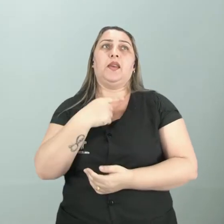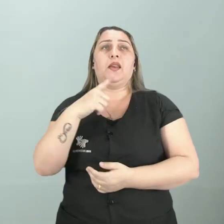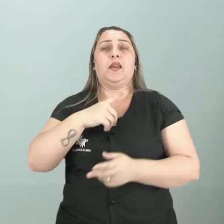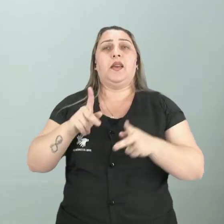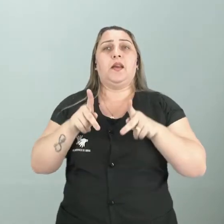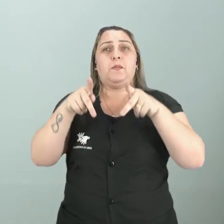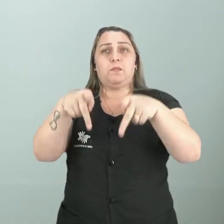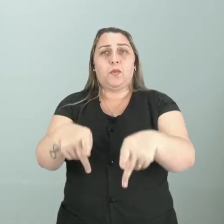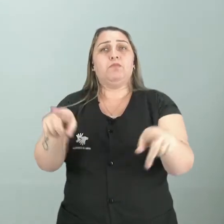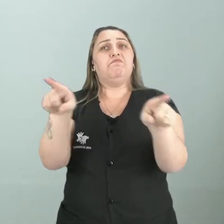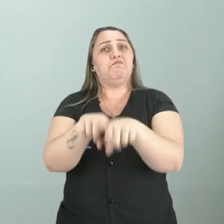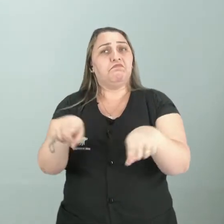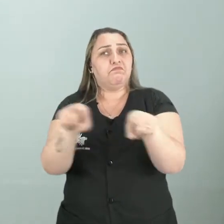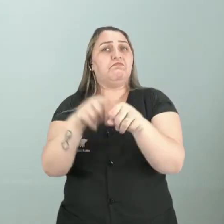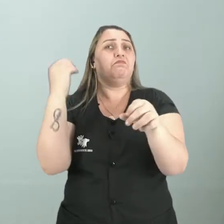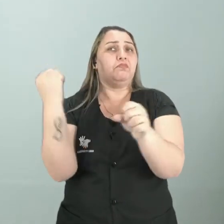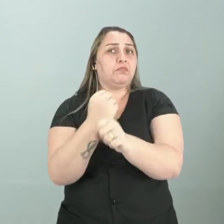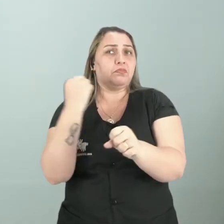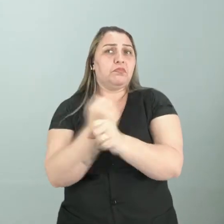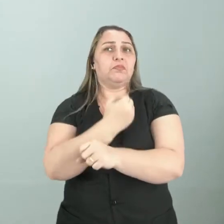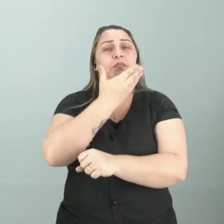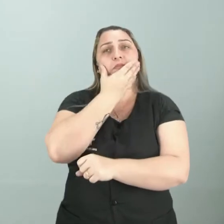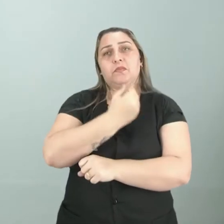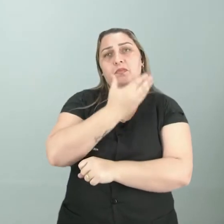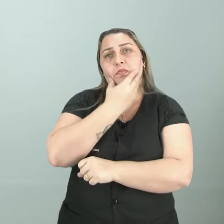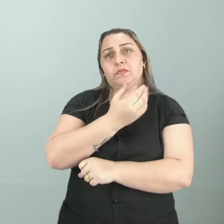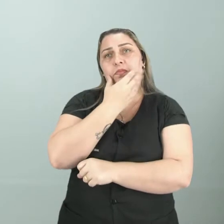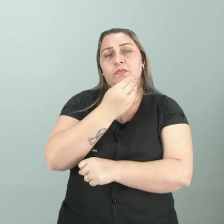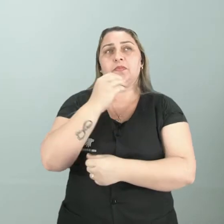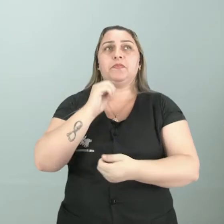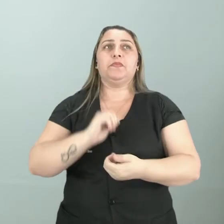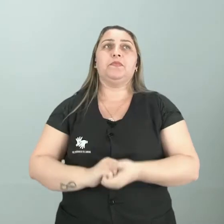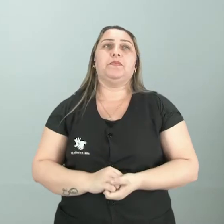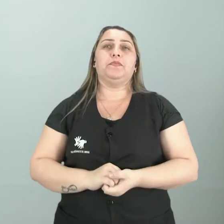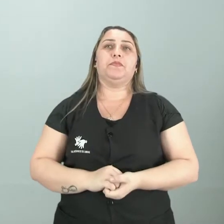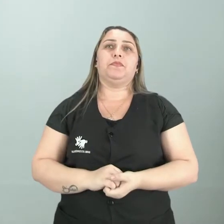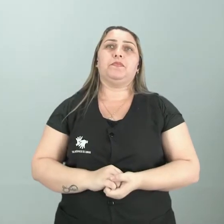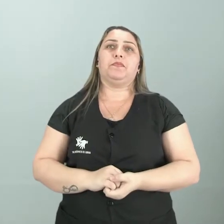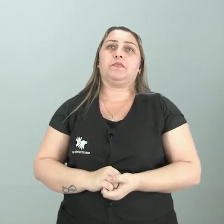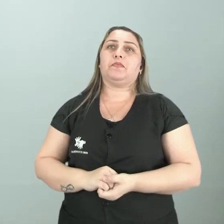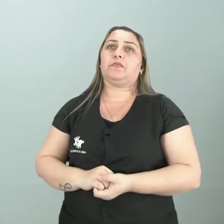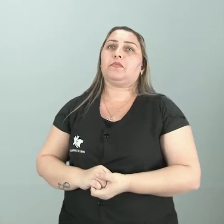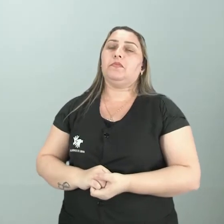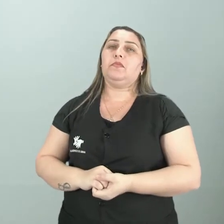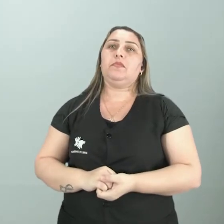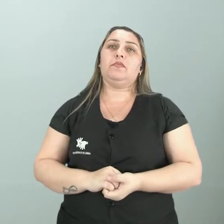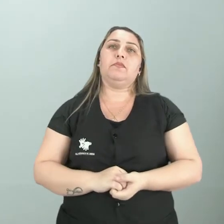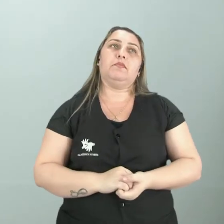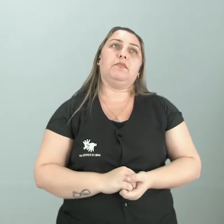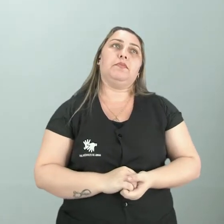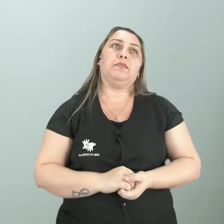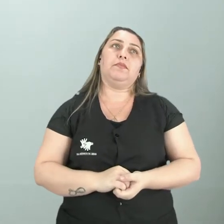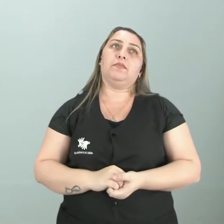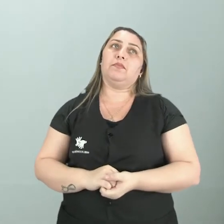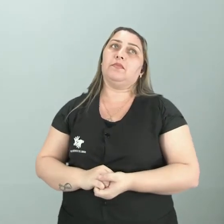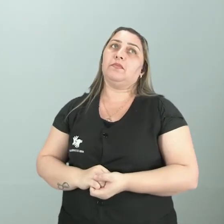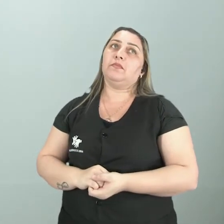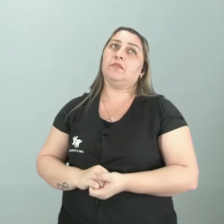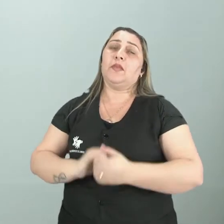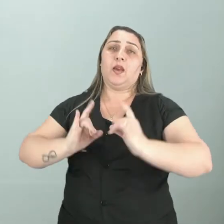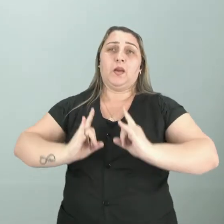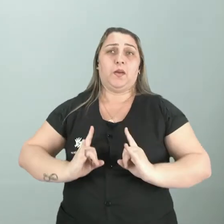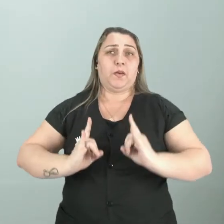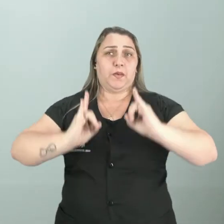a ponte, que também foi construída pelo homem. Nós temos